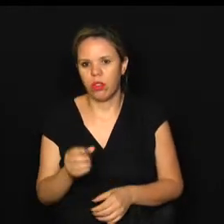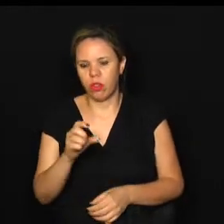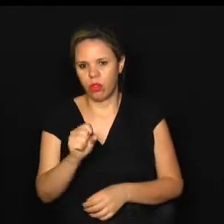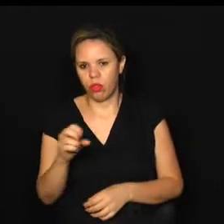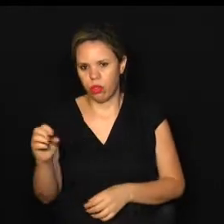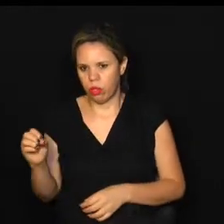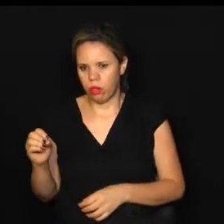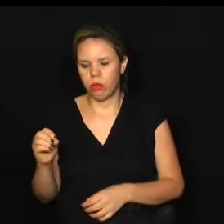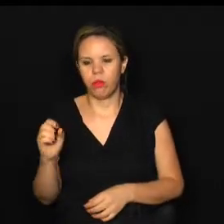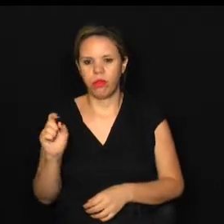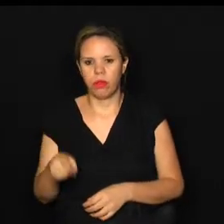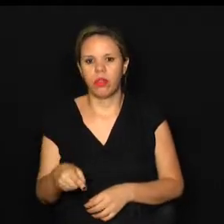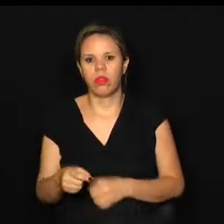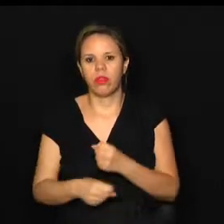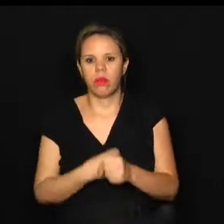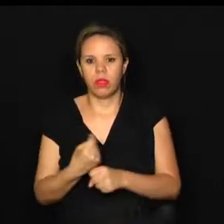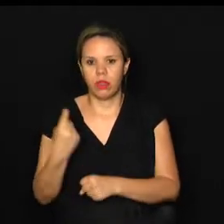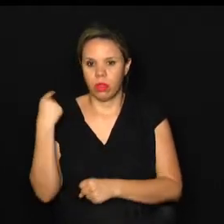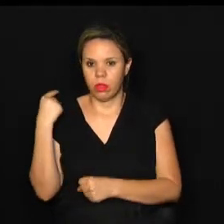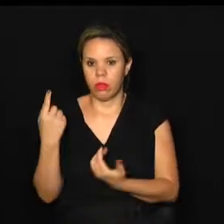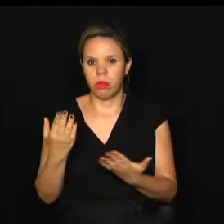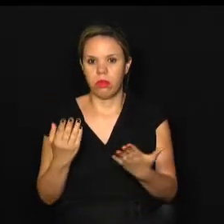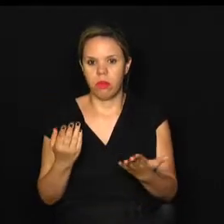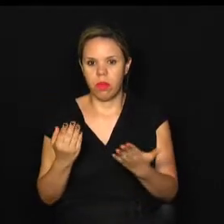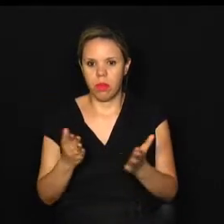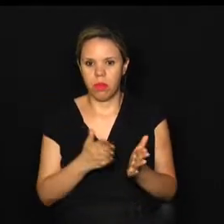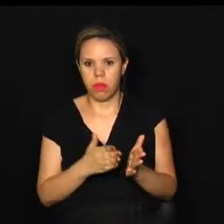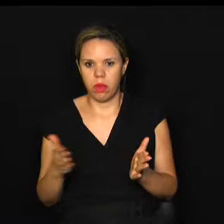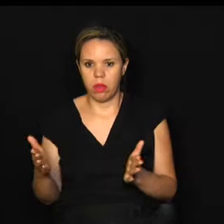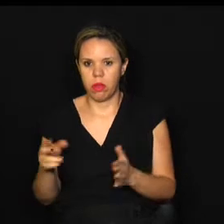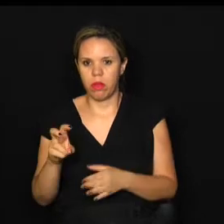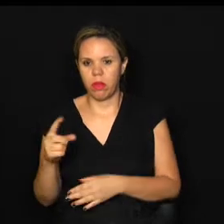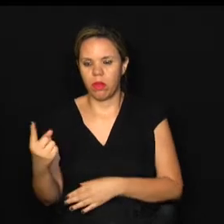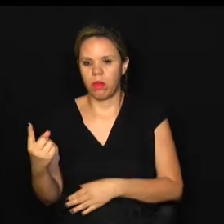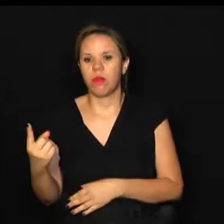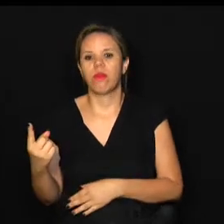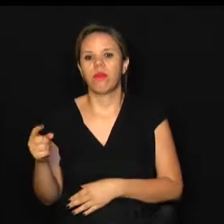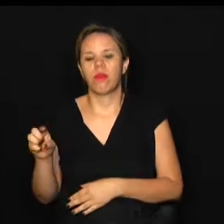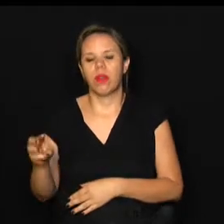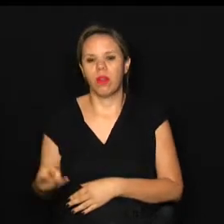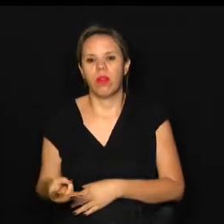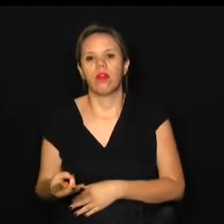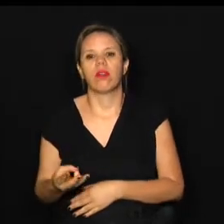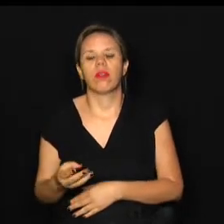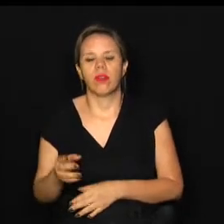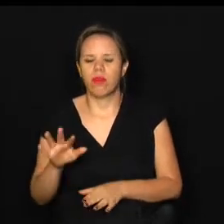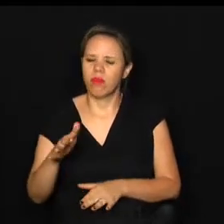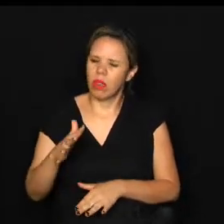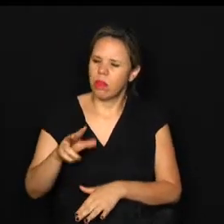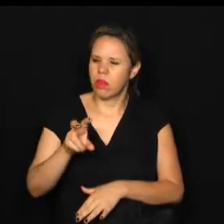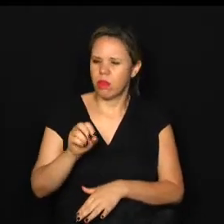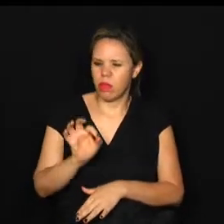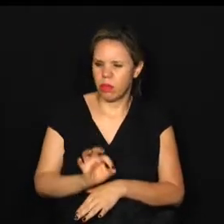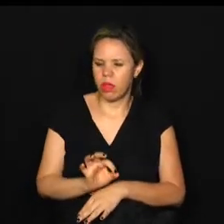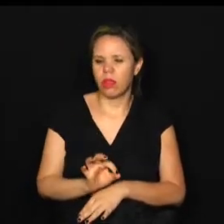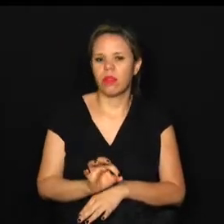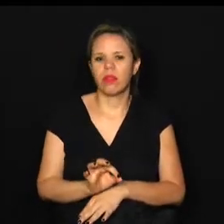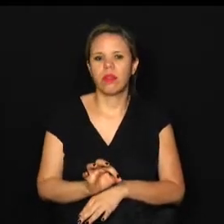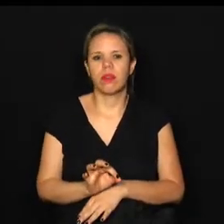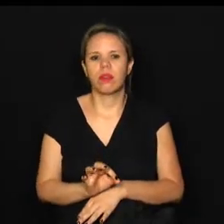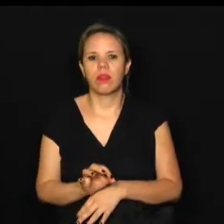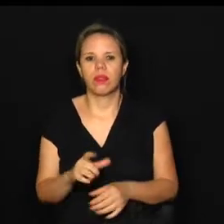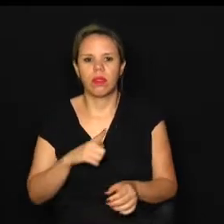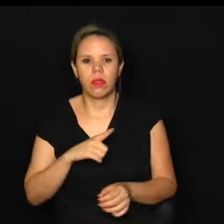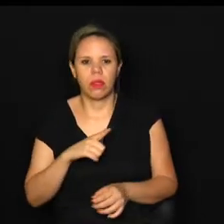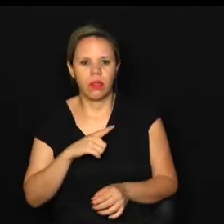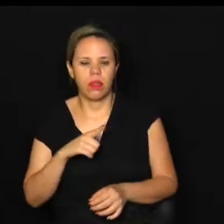ano passado, nesse mesmo período, tinham sido captados 51 milhões e 200, que dá uma variação de 50%. A alienação de bens teve 200